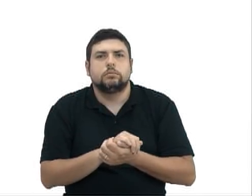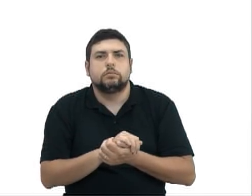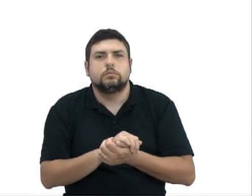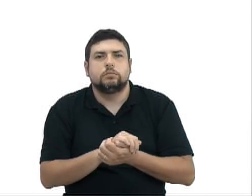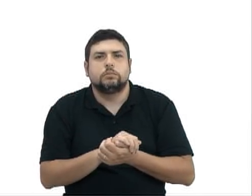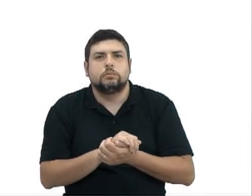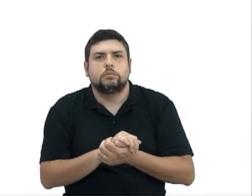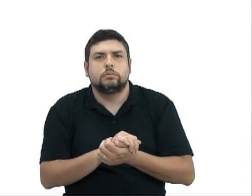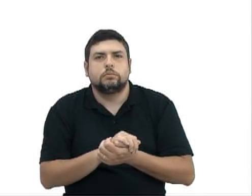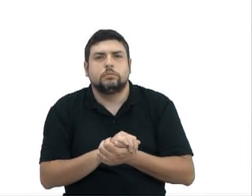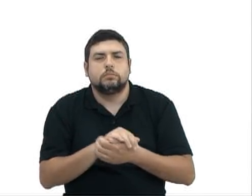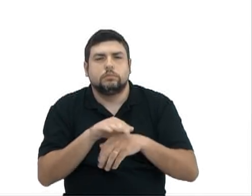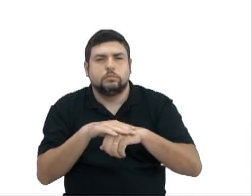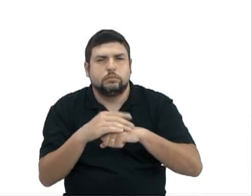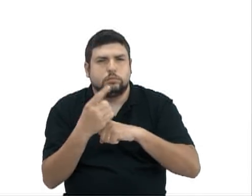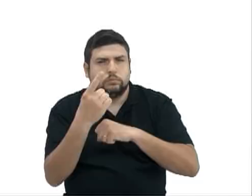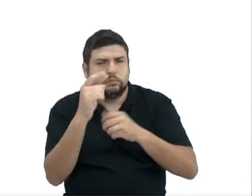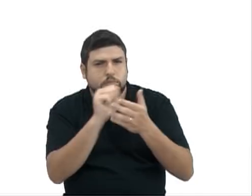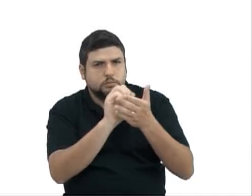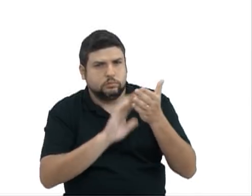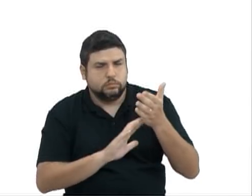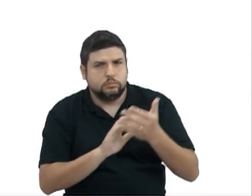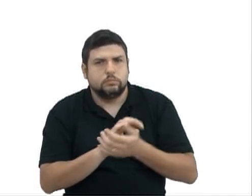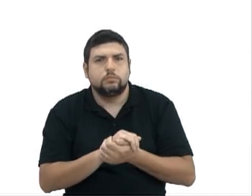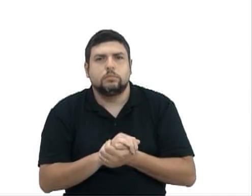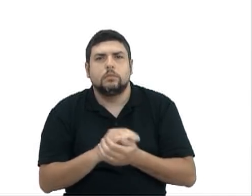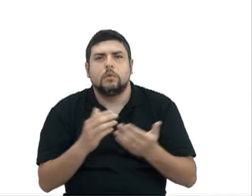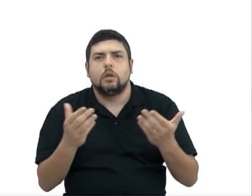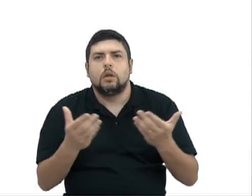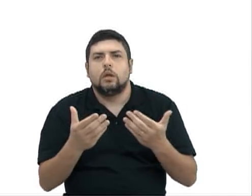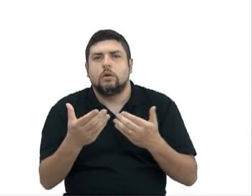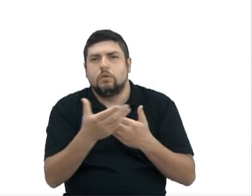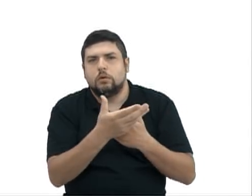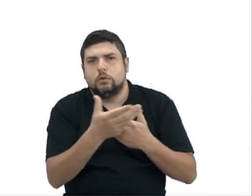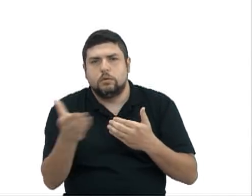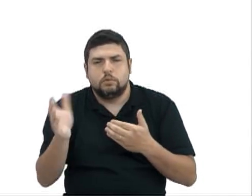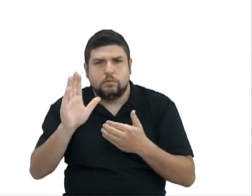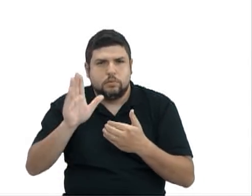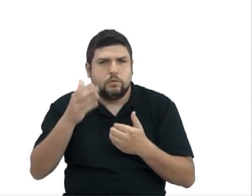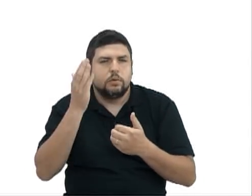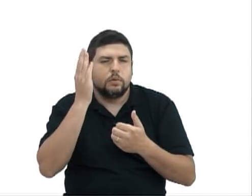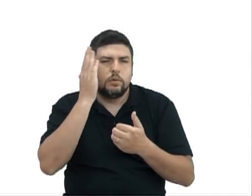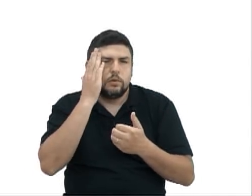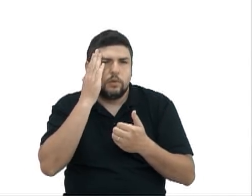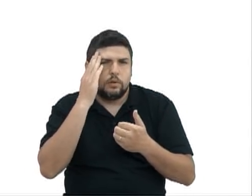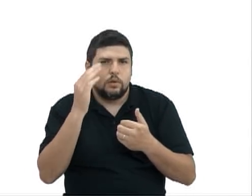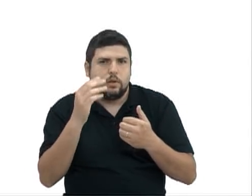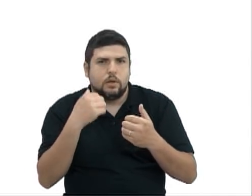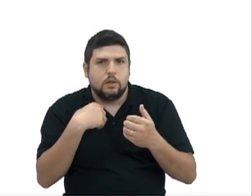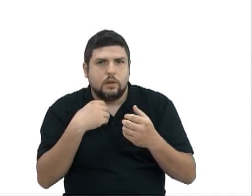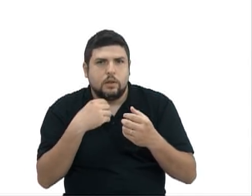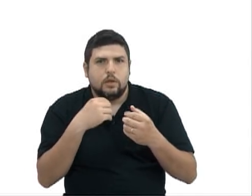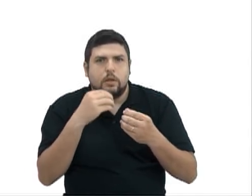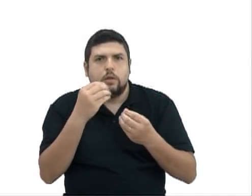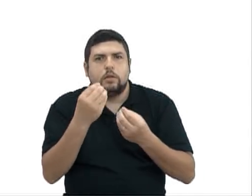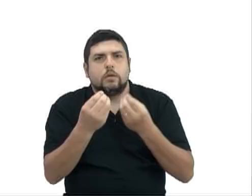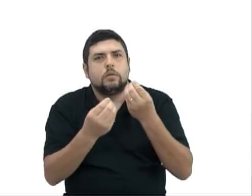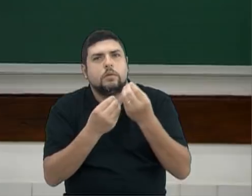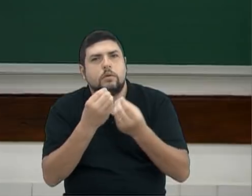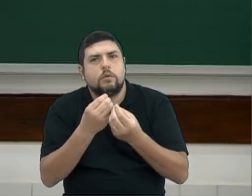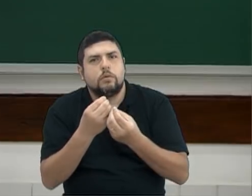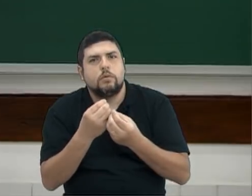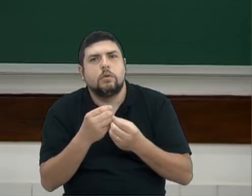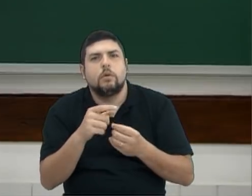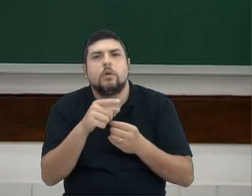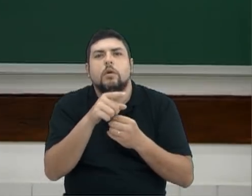Vamos fazer mais uma atividade? Agora, vocês sabendo já sobre esse segredinho aí do tu e do você, o que